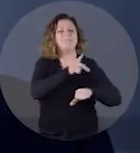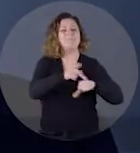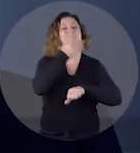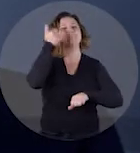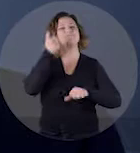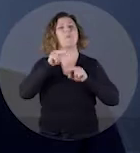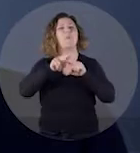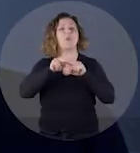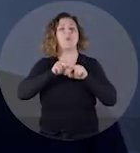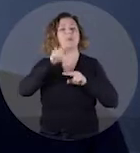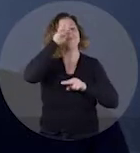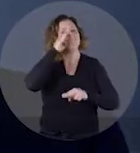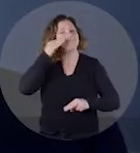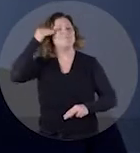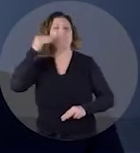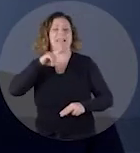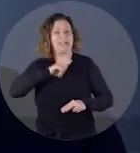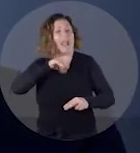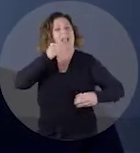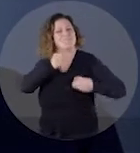isso que o Gilmar Tato tem